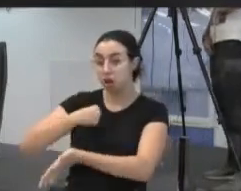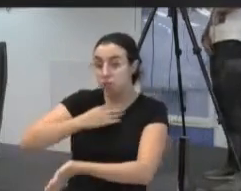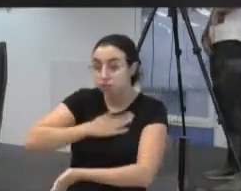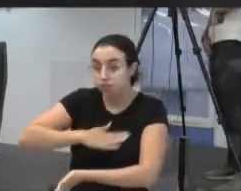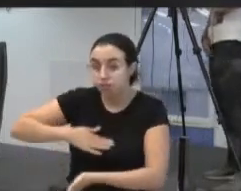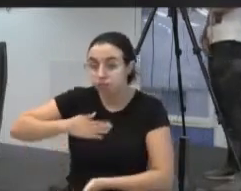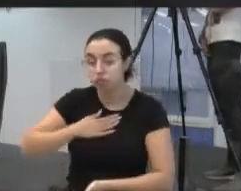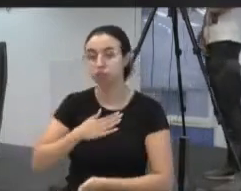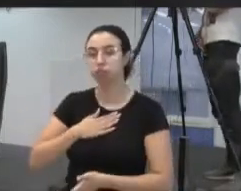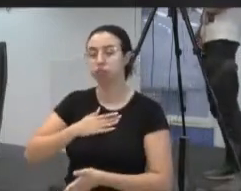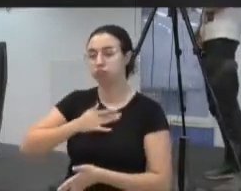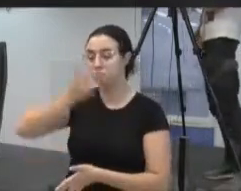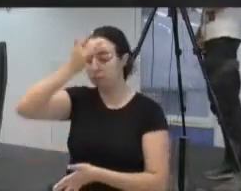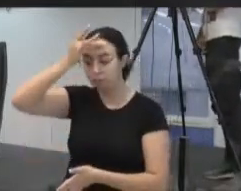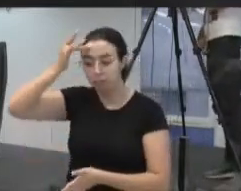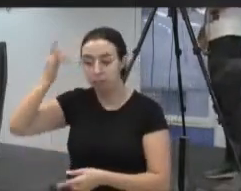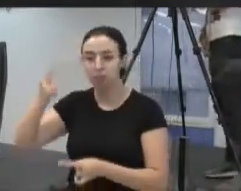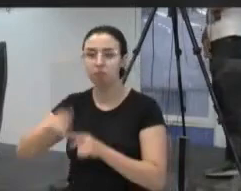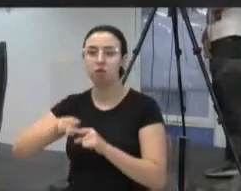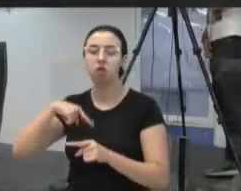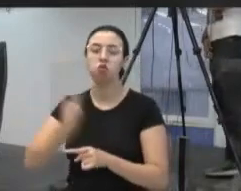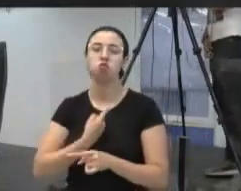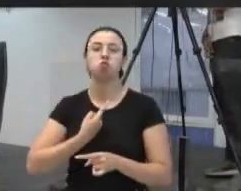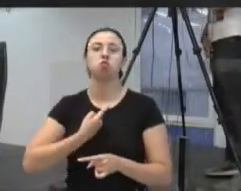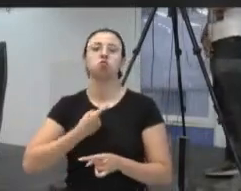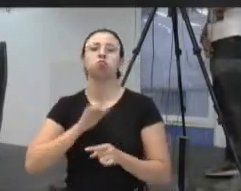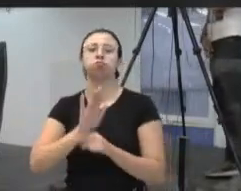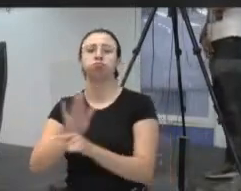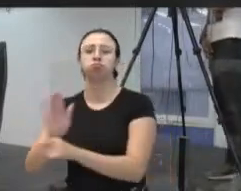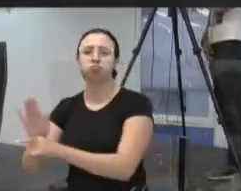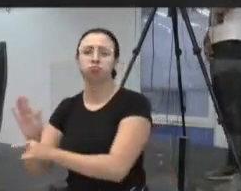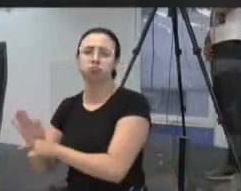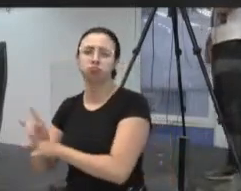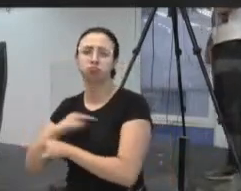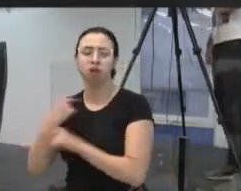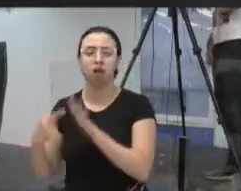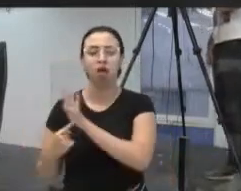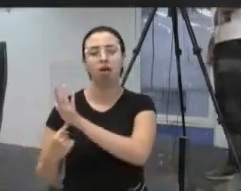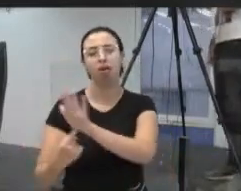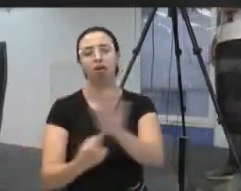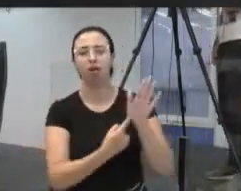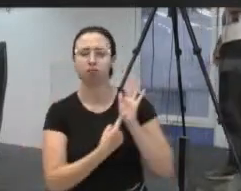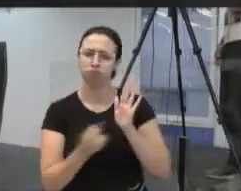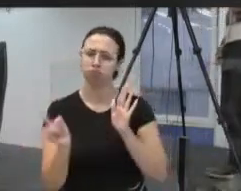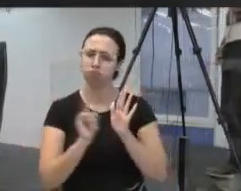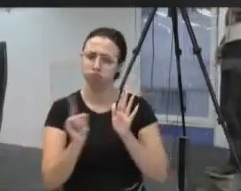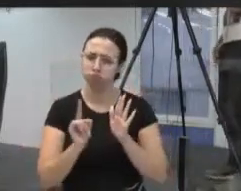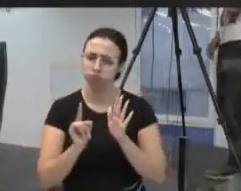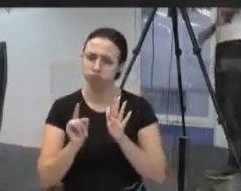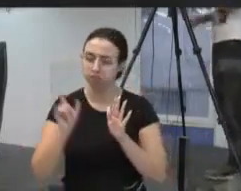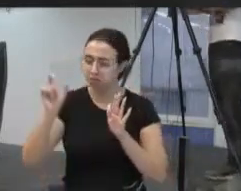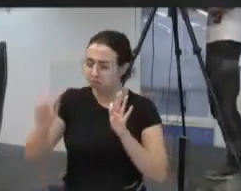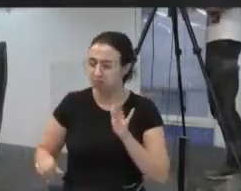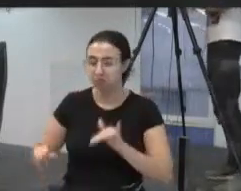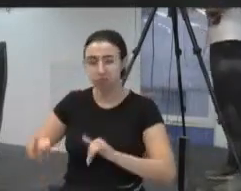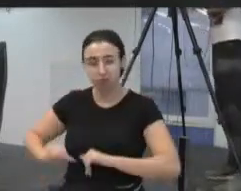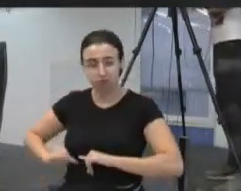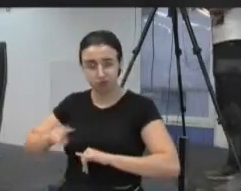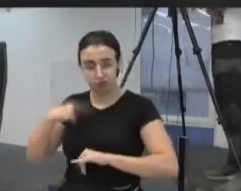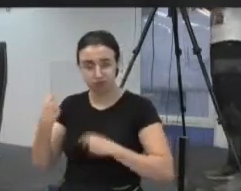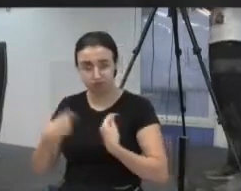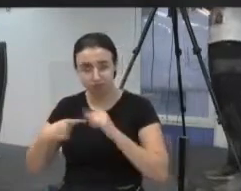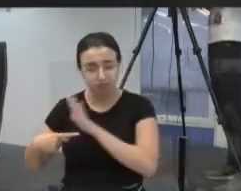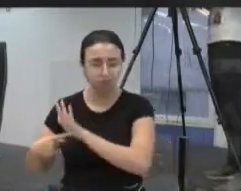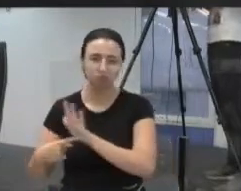porque a gente ajuda muita gente. Só que não aparece. A gente não mostra a tristeza alheia. A